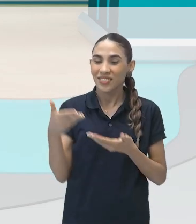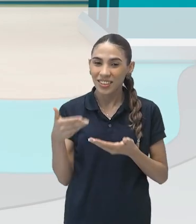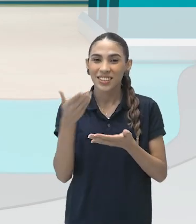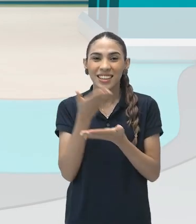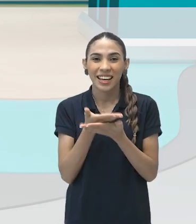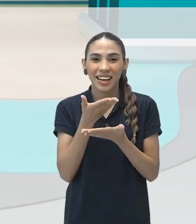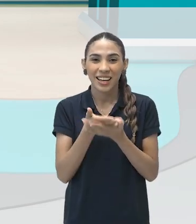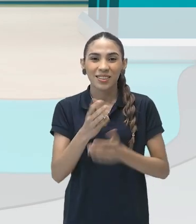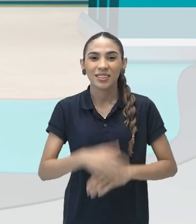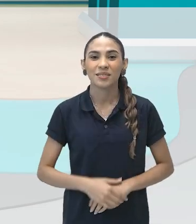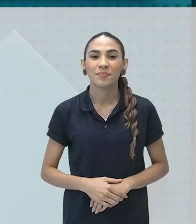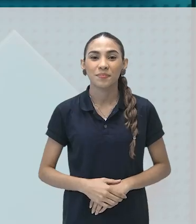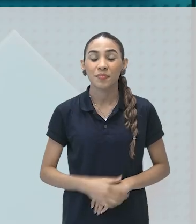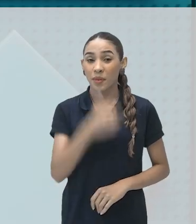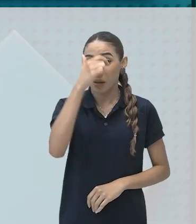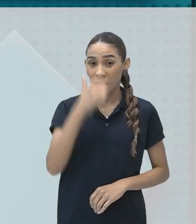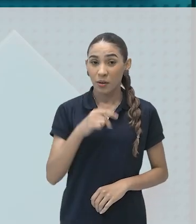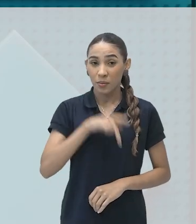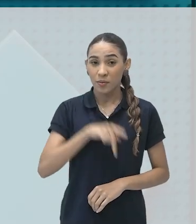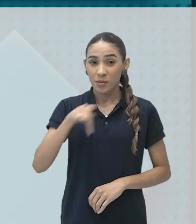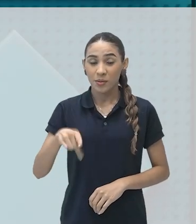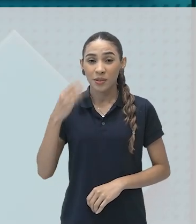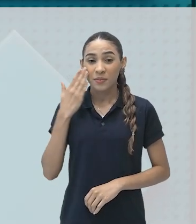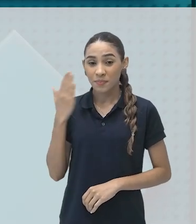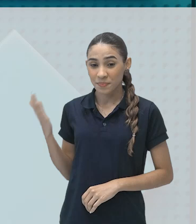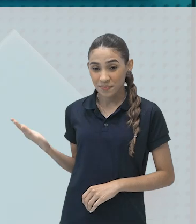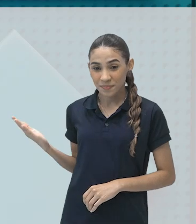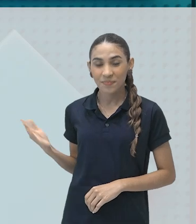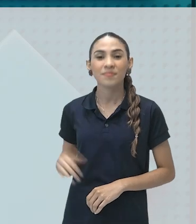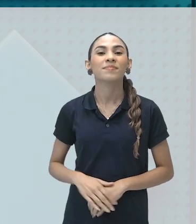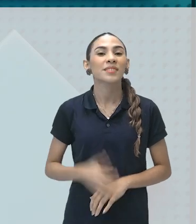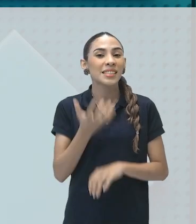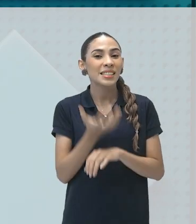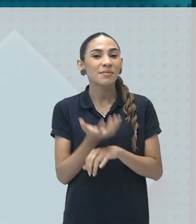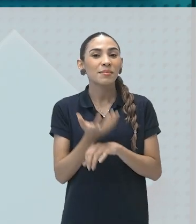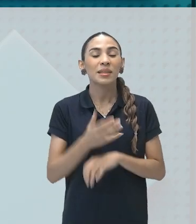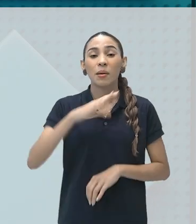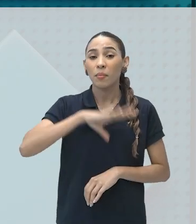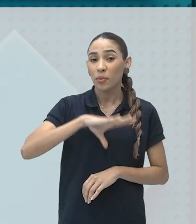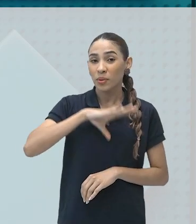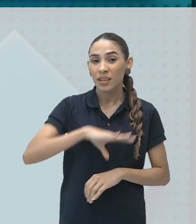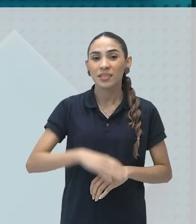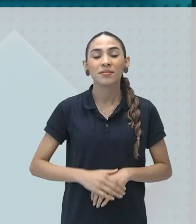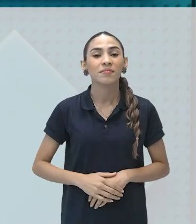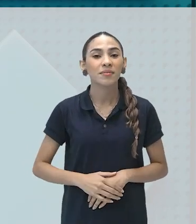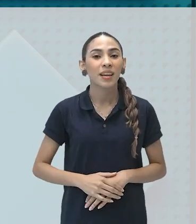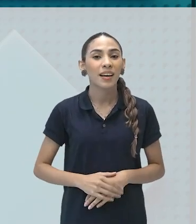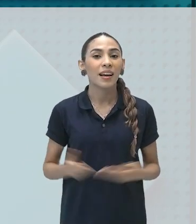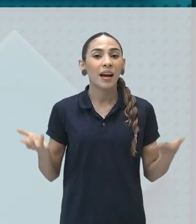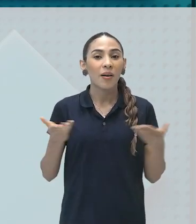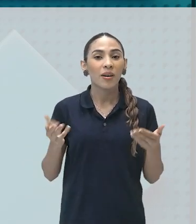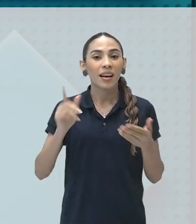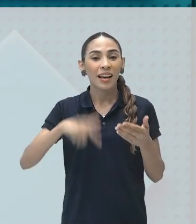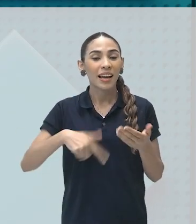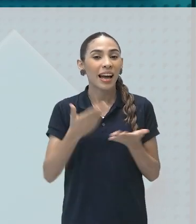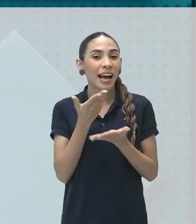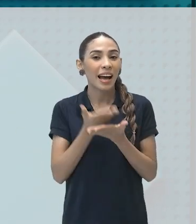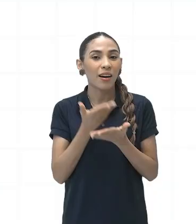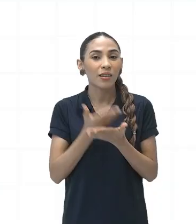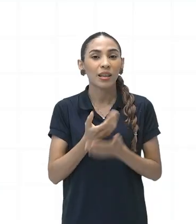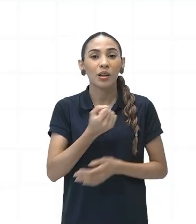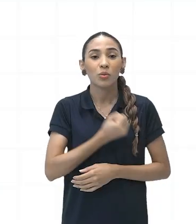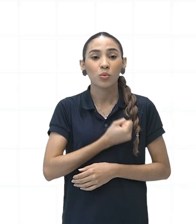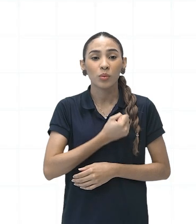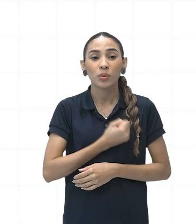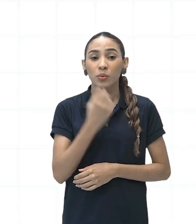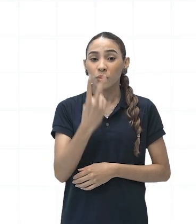Bem-vindos a esta aula. Eu sou a professora Joyce Martins, de Língua Portuguesa, e esta é a nossa aula de número